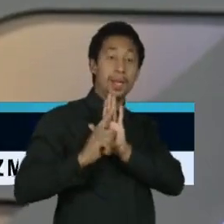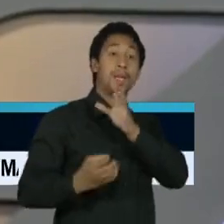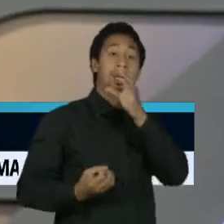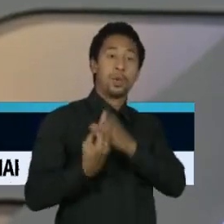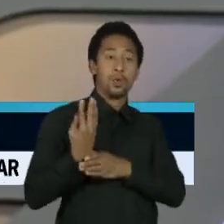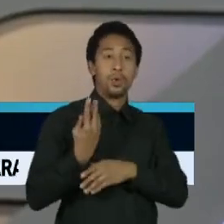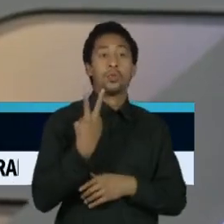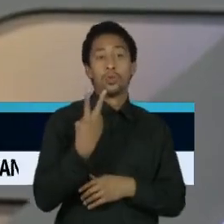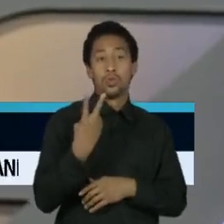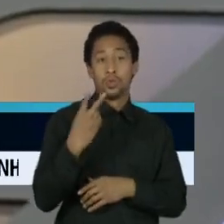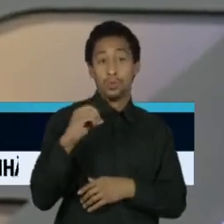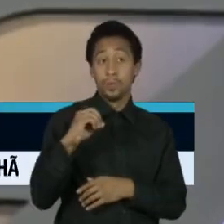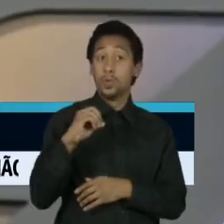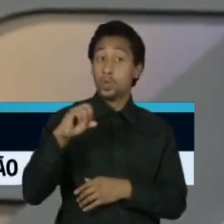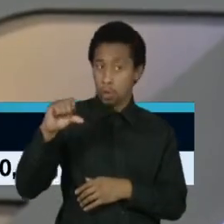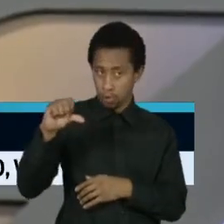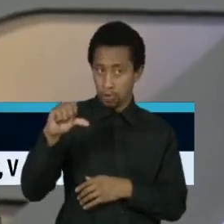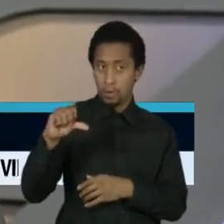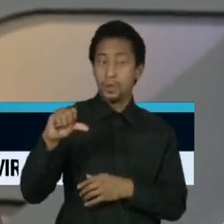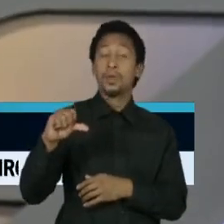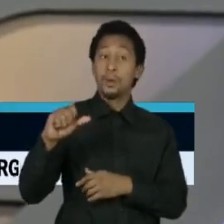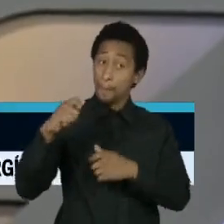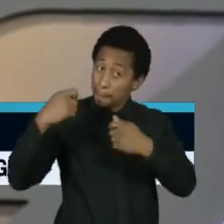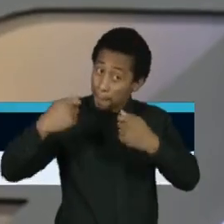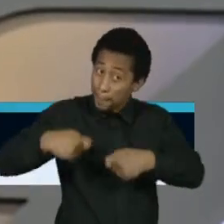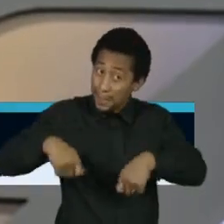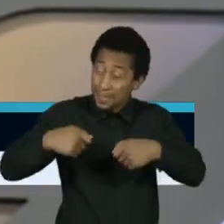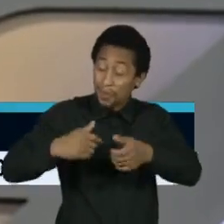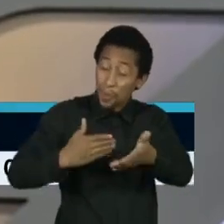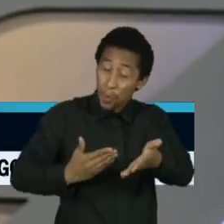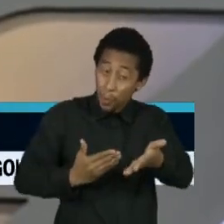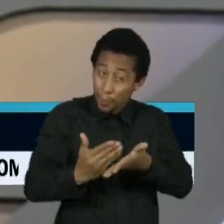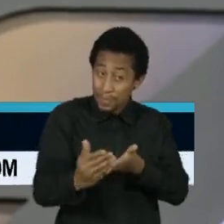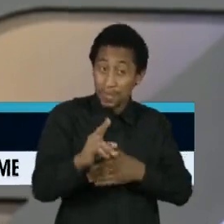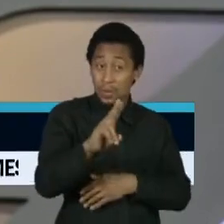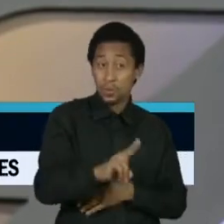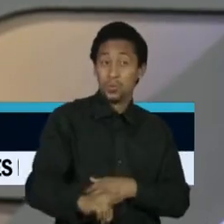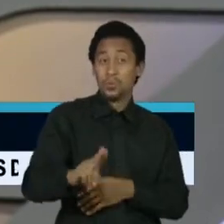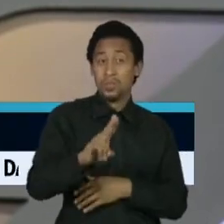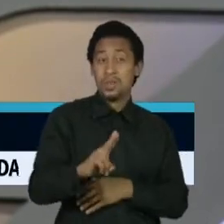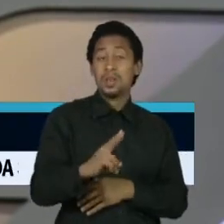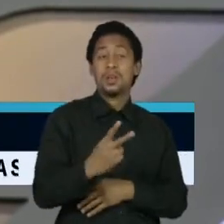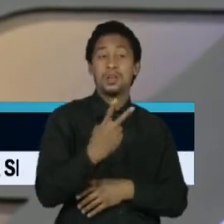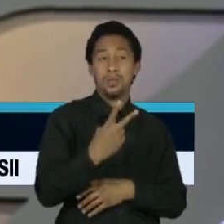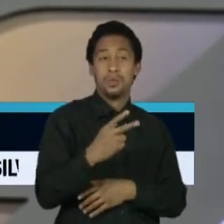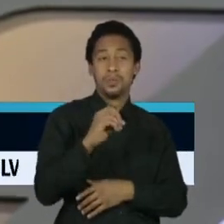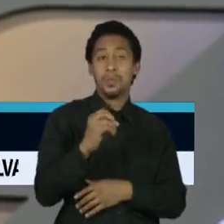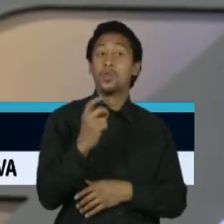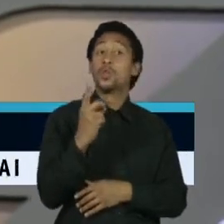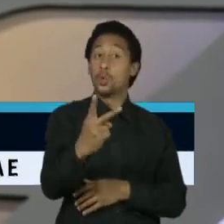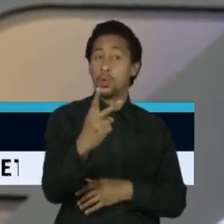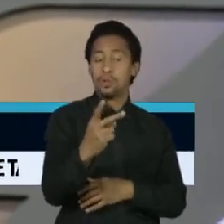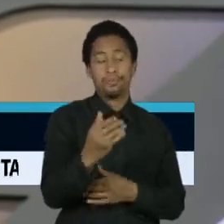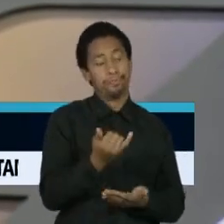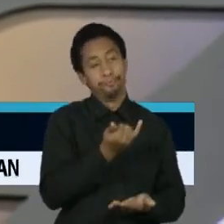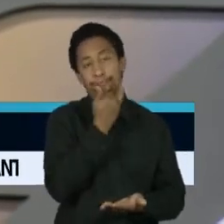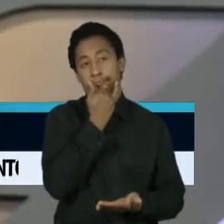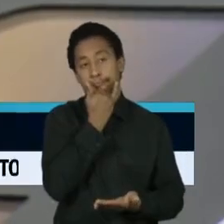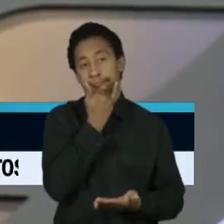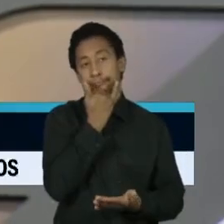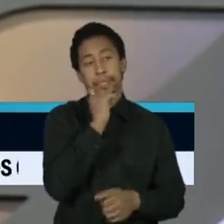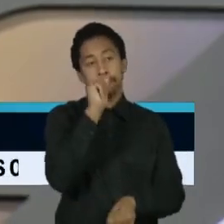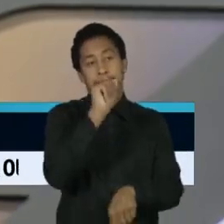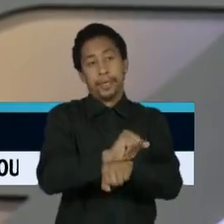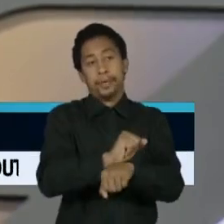2012 ouvir digamos uma tentativa de negociação com o setor produtivo e de 10 anos de prazo